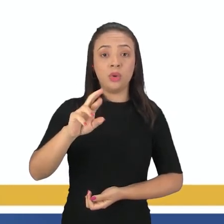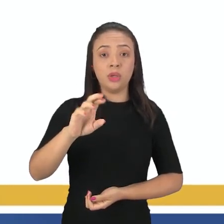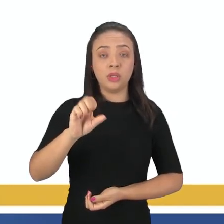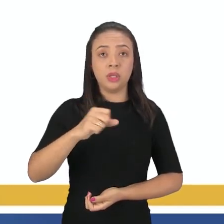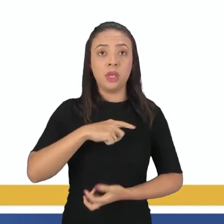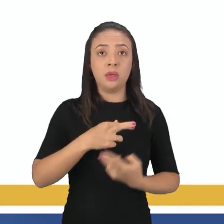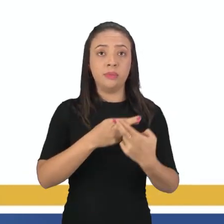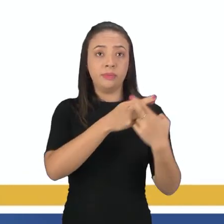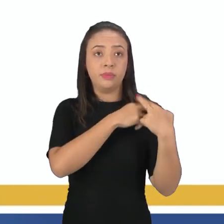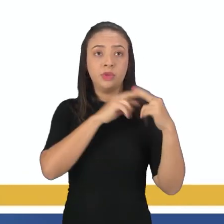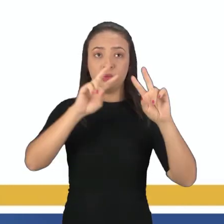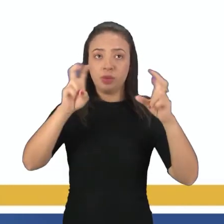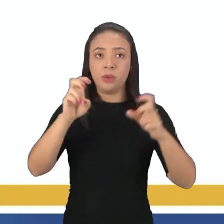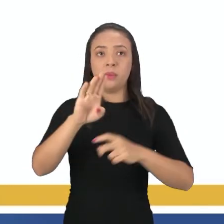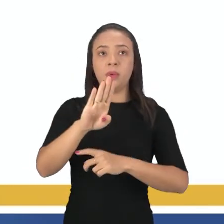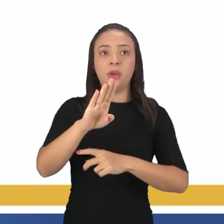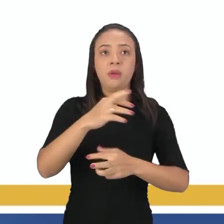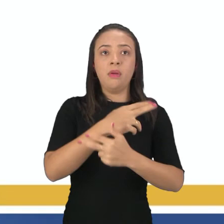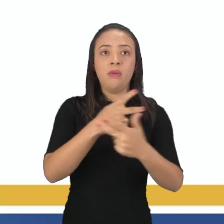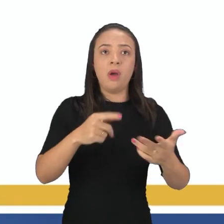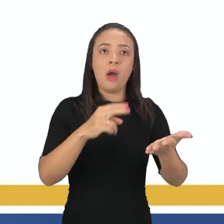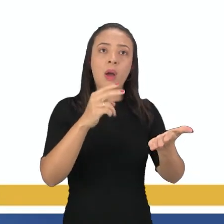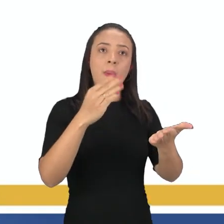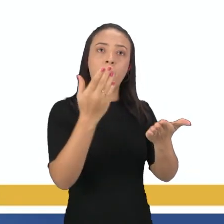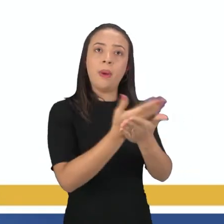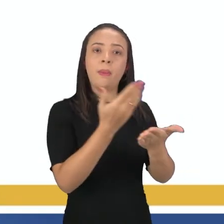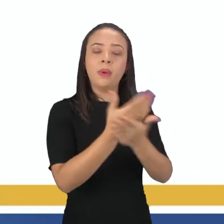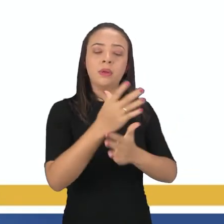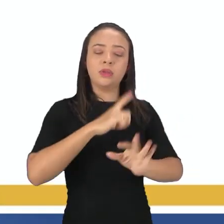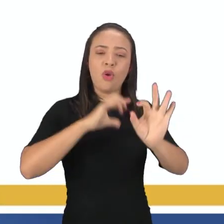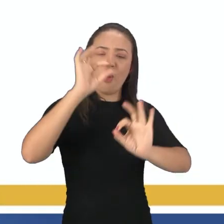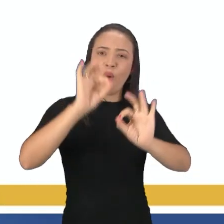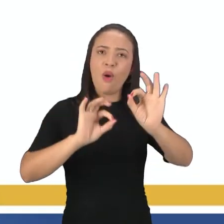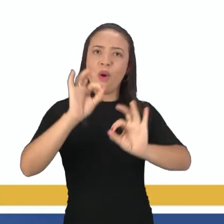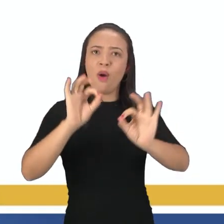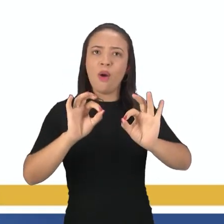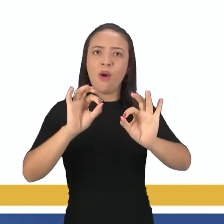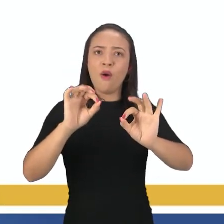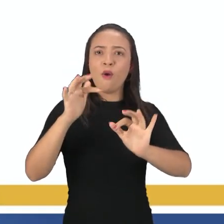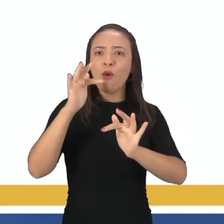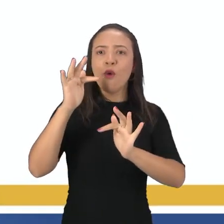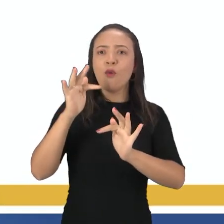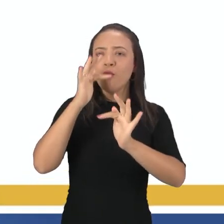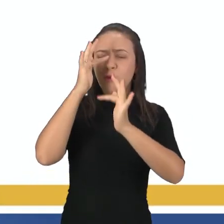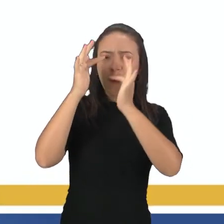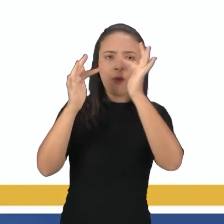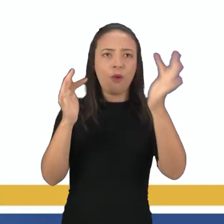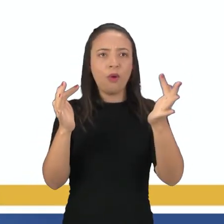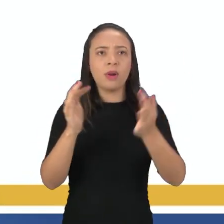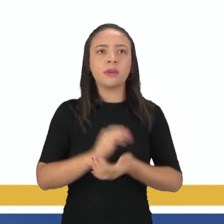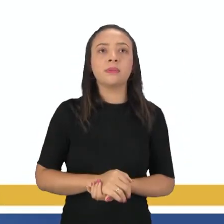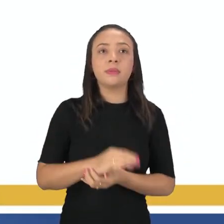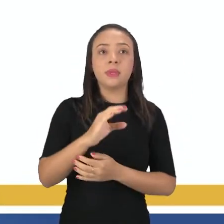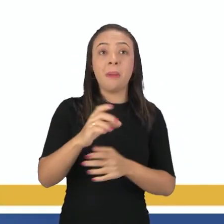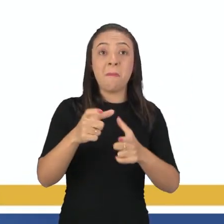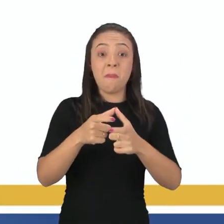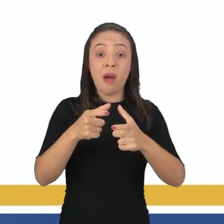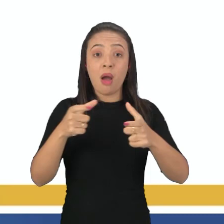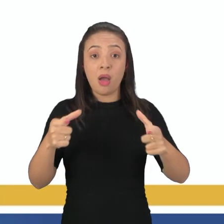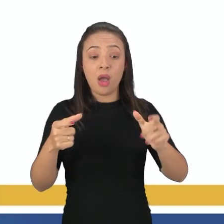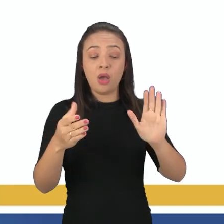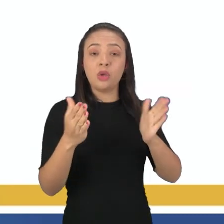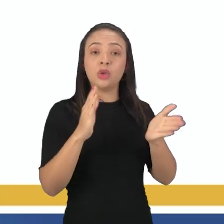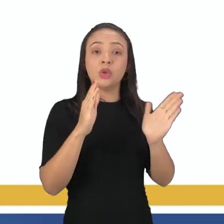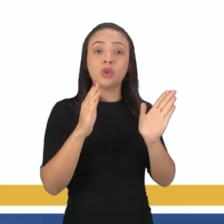B. Muitos cartões vêm decorados com guirlandas de flores. C. A maior parte dos cartões